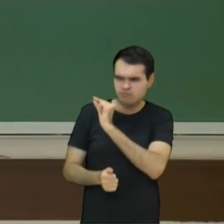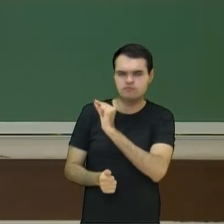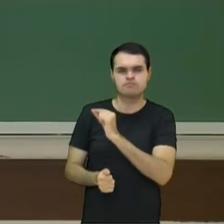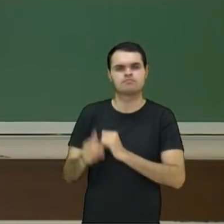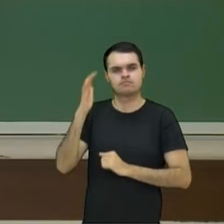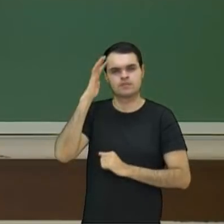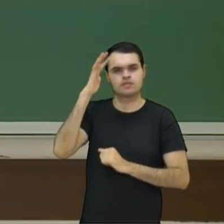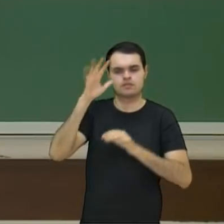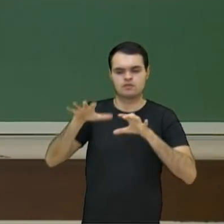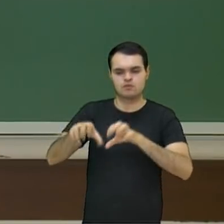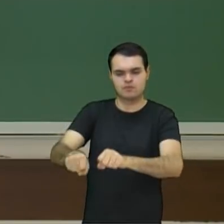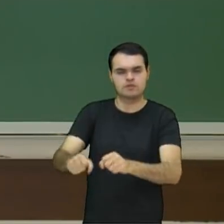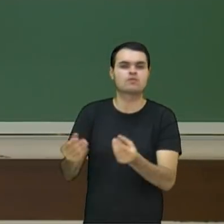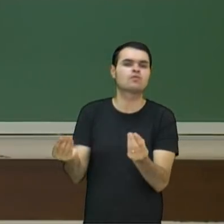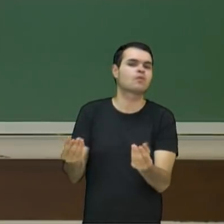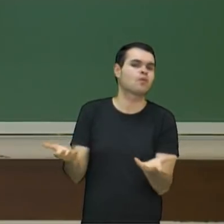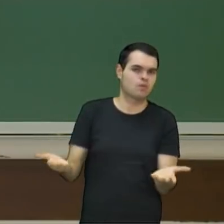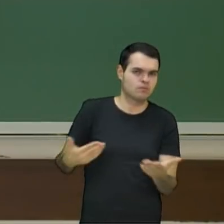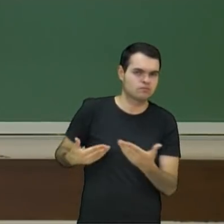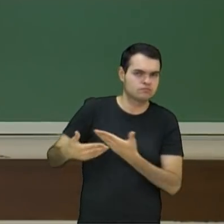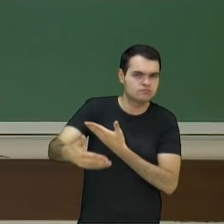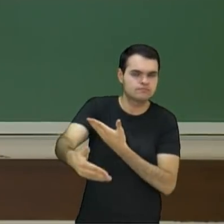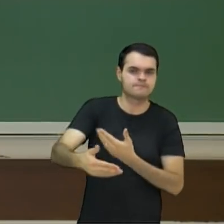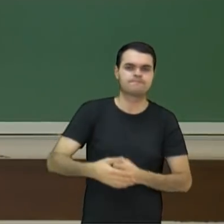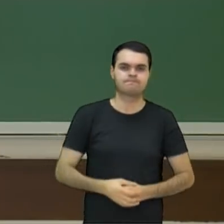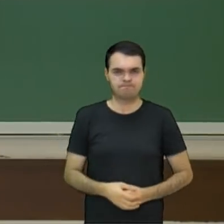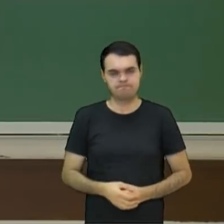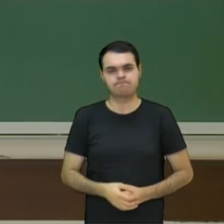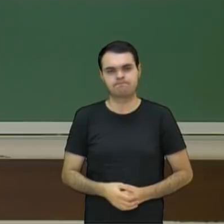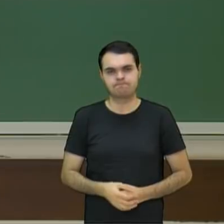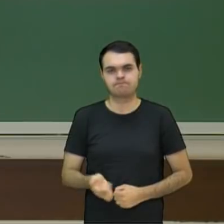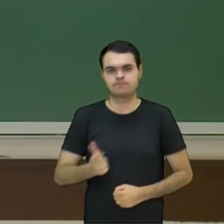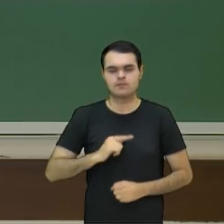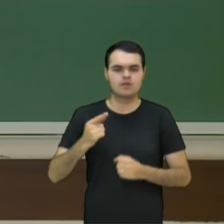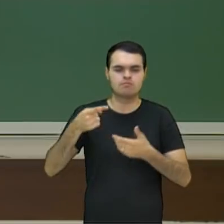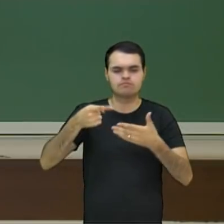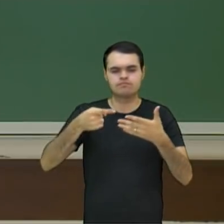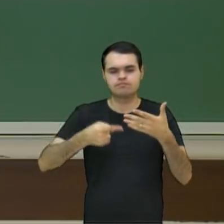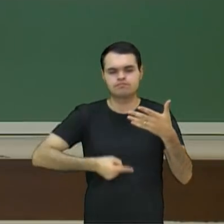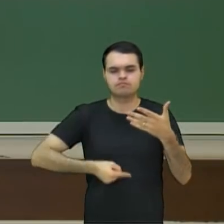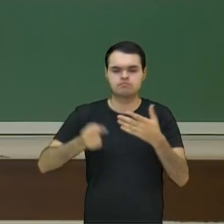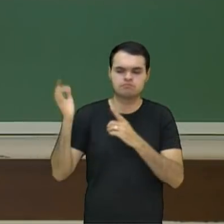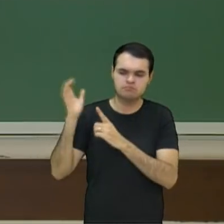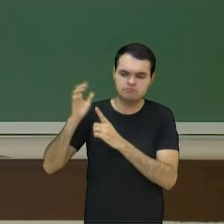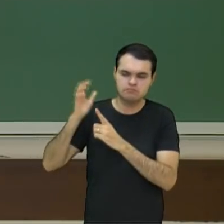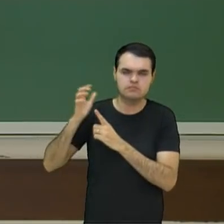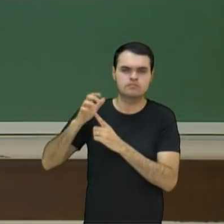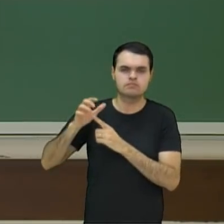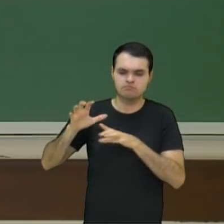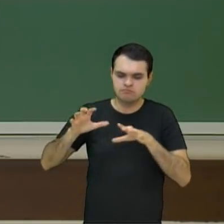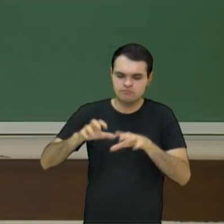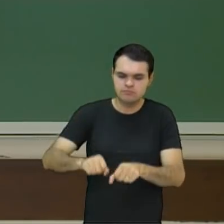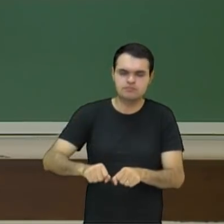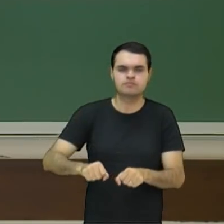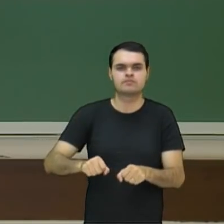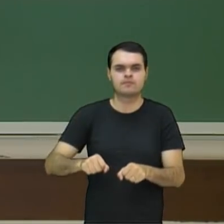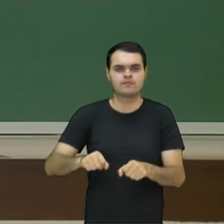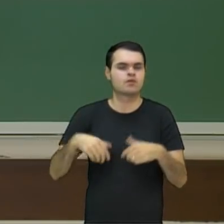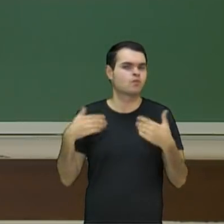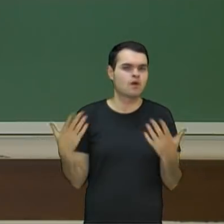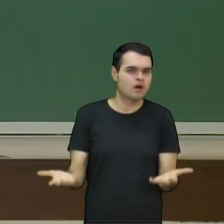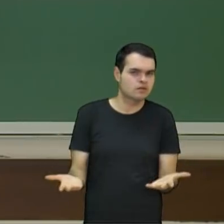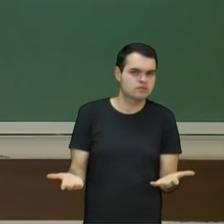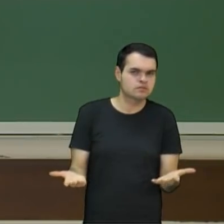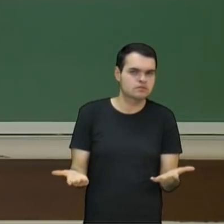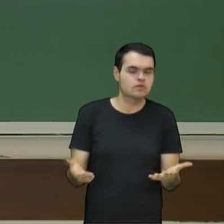de ocupação, como se deu todo esse processo, entre os motivos que impulsionaram a ocupação da região Sudeste,